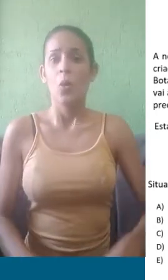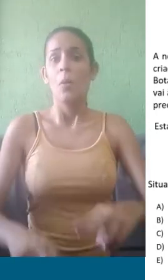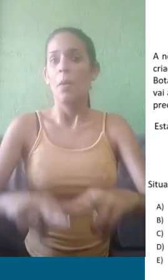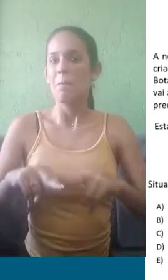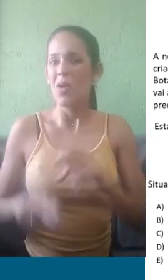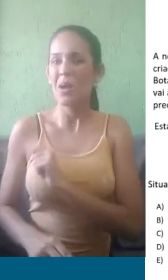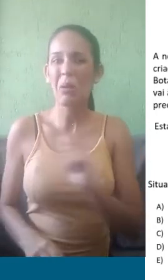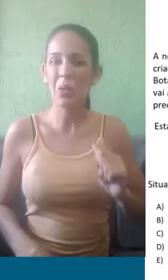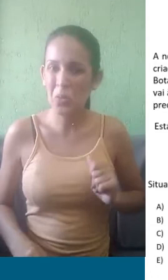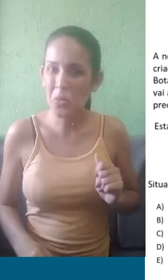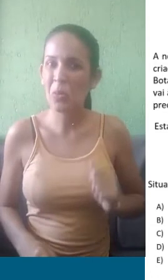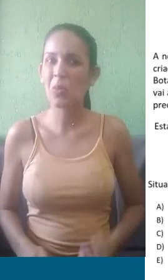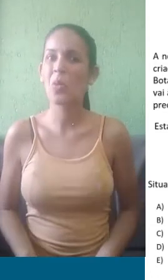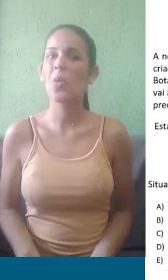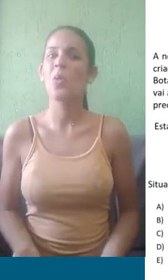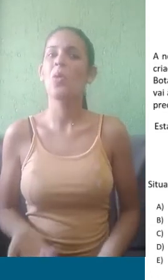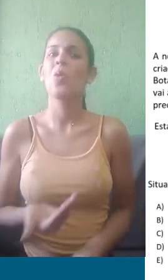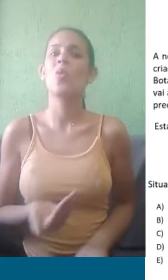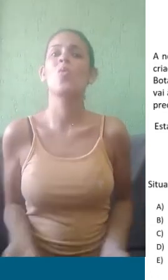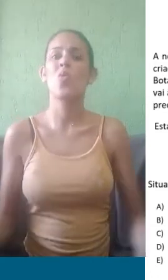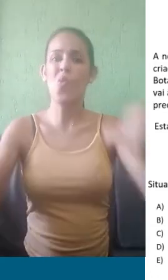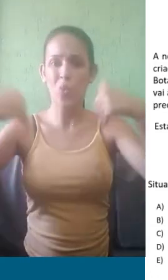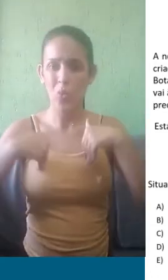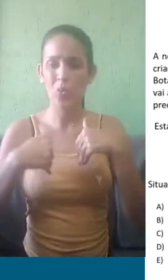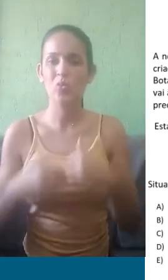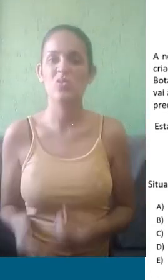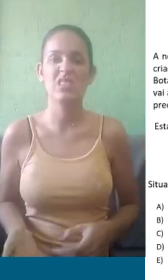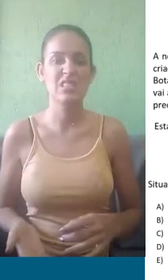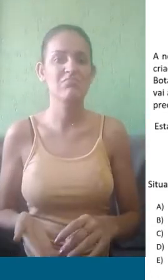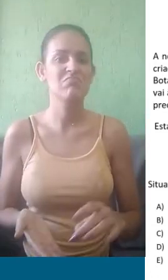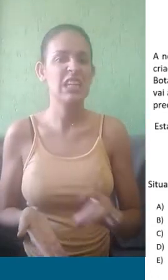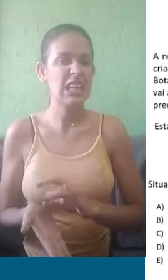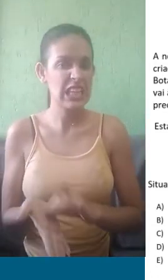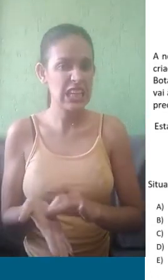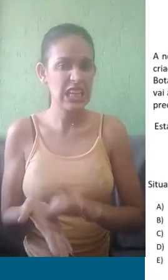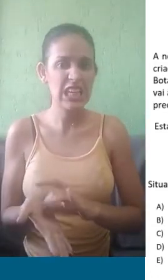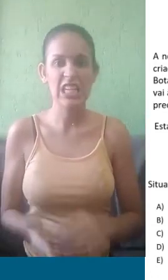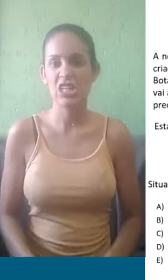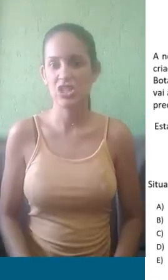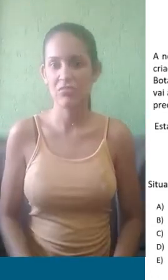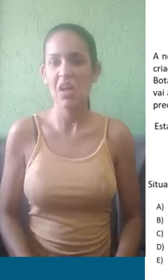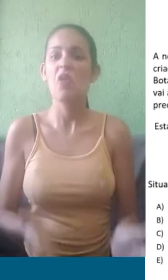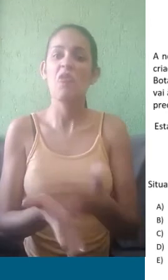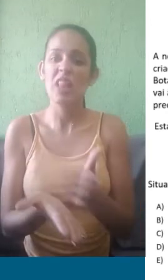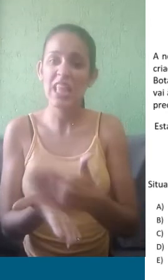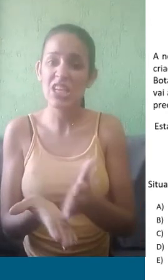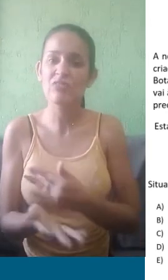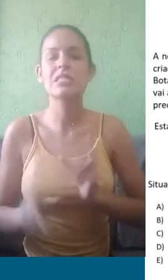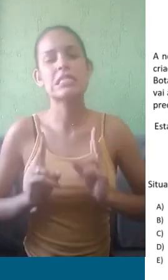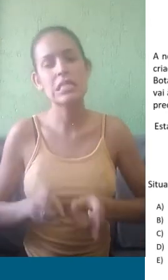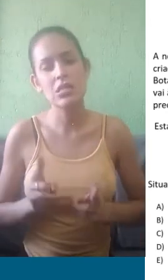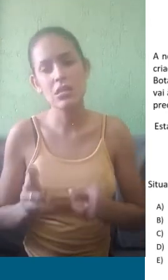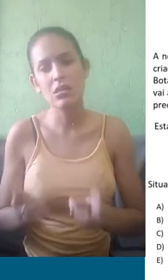para satirizar de uma forma bastante ácida, inclusive, o romance de folhetim, que se encerrava sempre num mesmo ciclo,